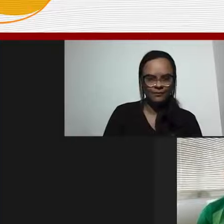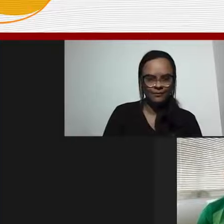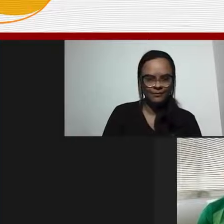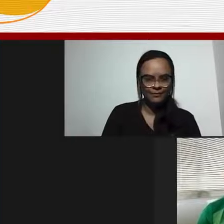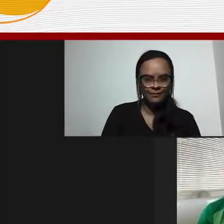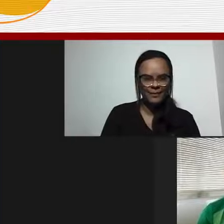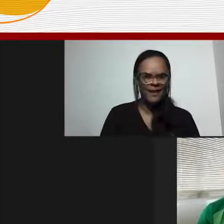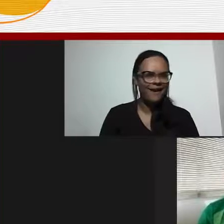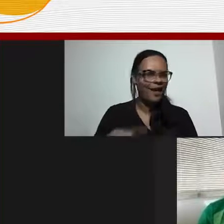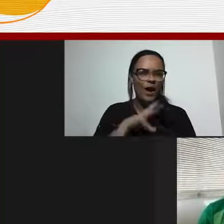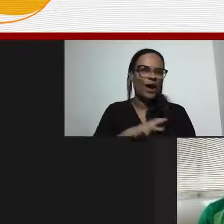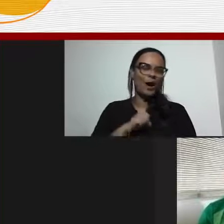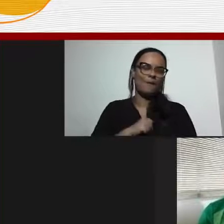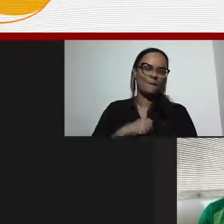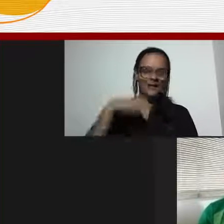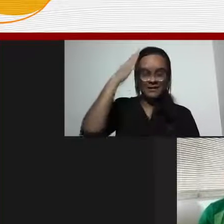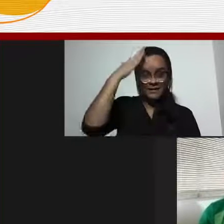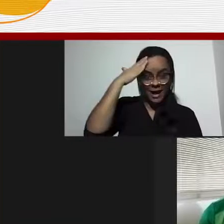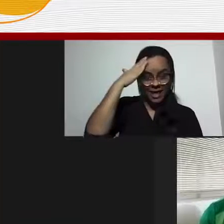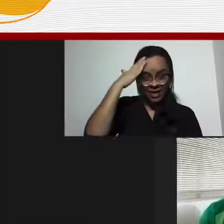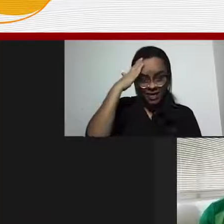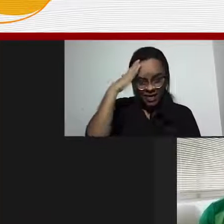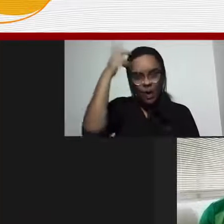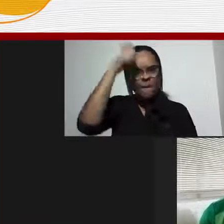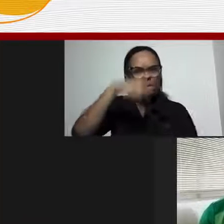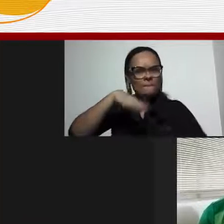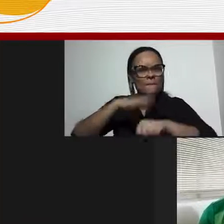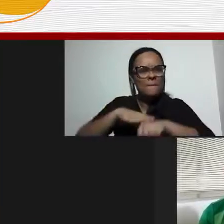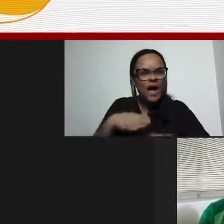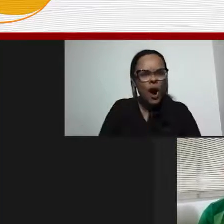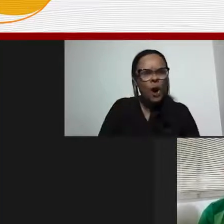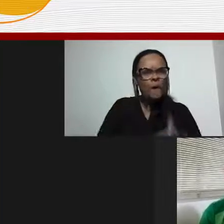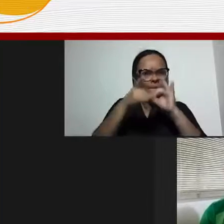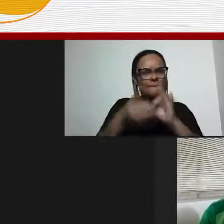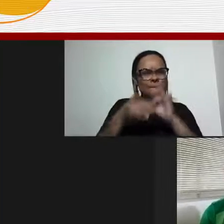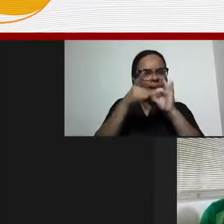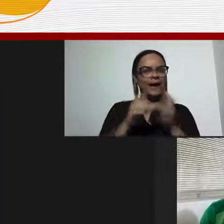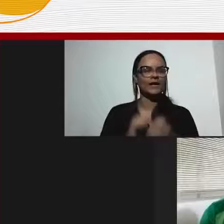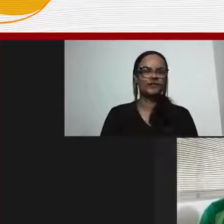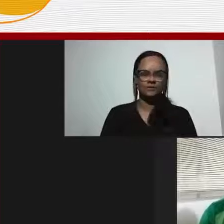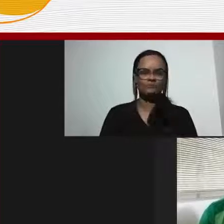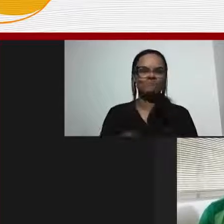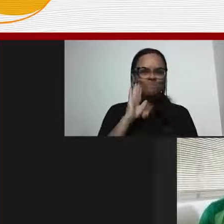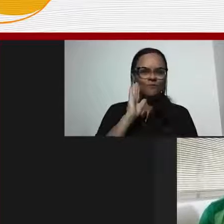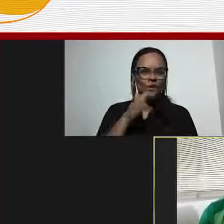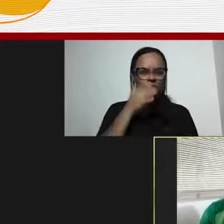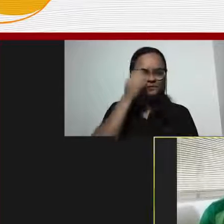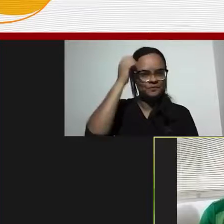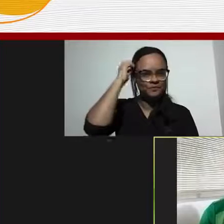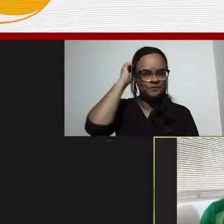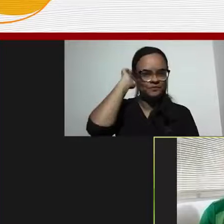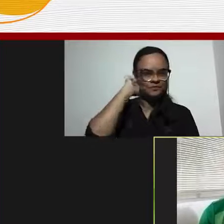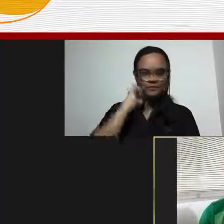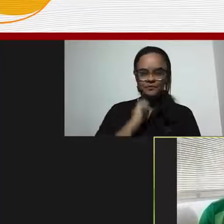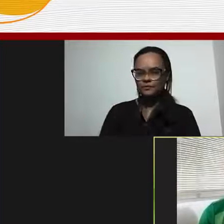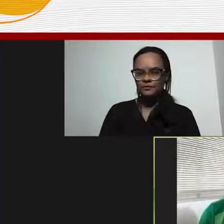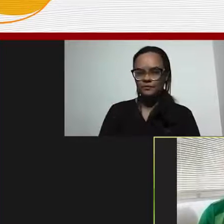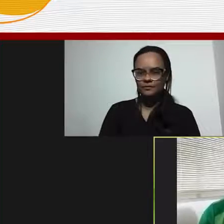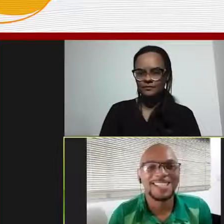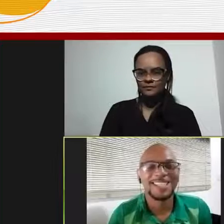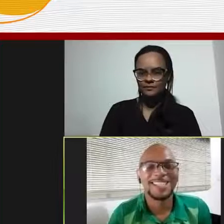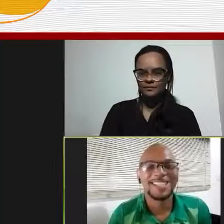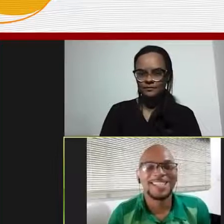Pedro. Adorei. Já conte comigo para trabalhar. Eu serei cabo eleitoral, com certeza. Beleza. Vamos juntos. Boa,